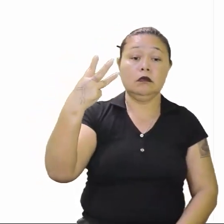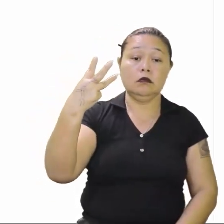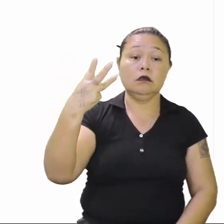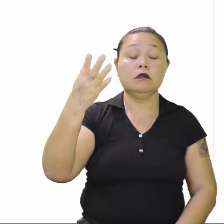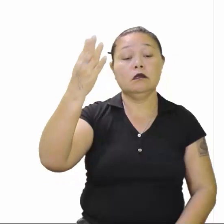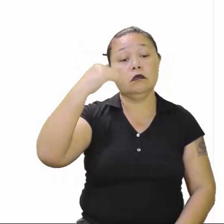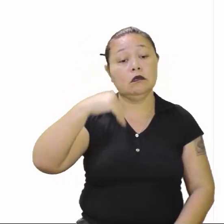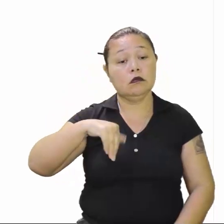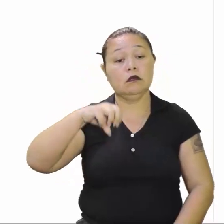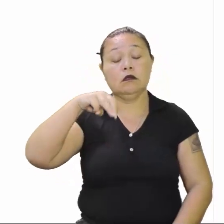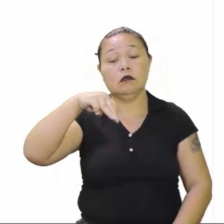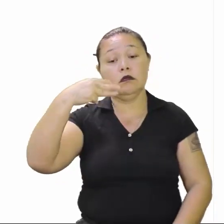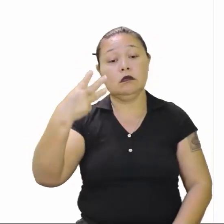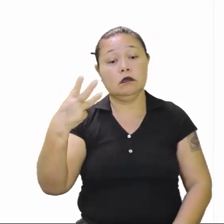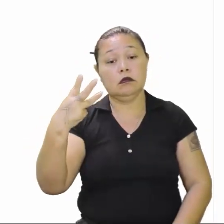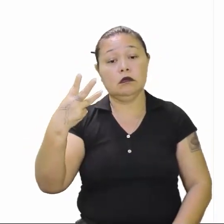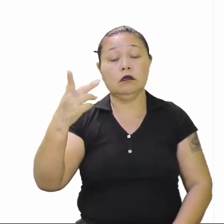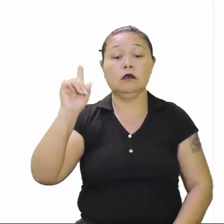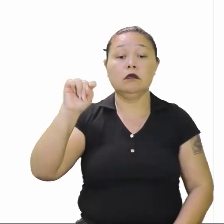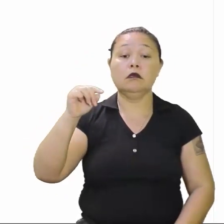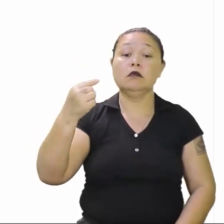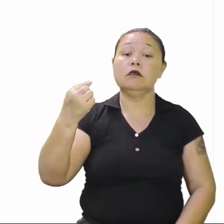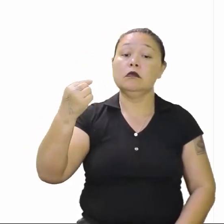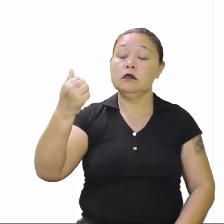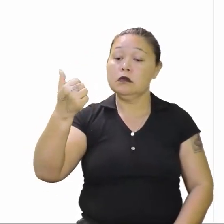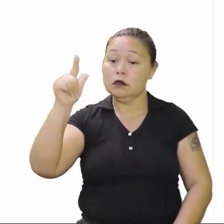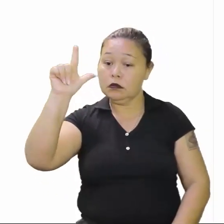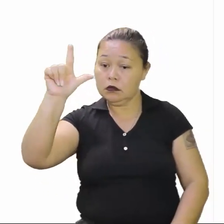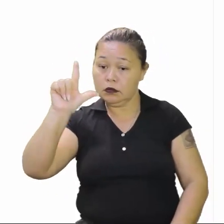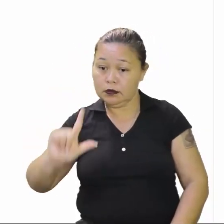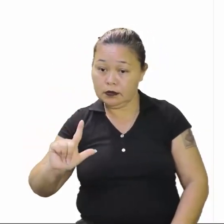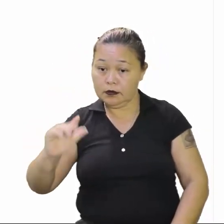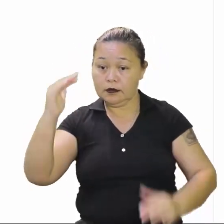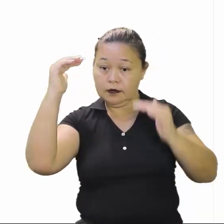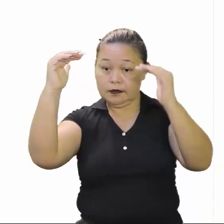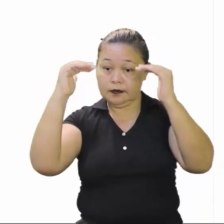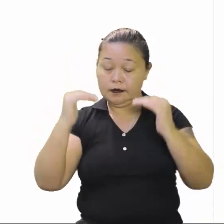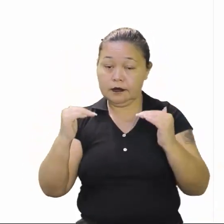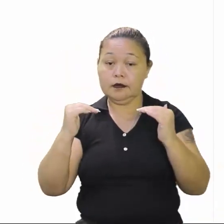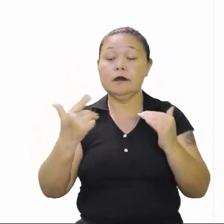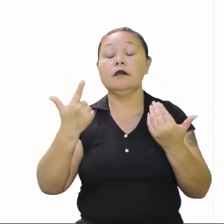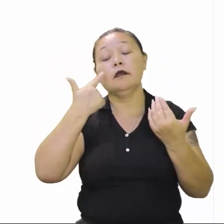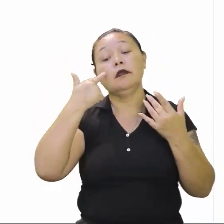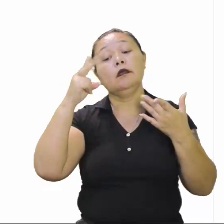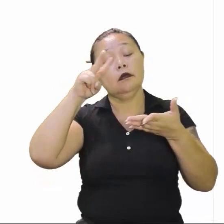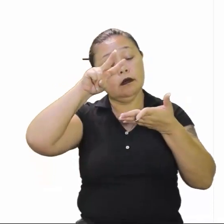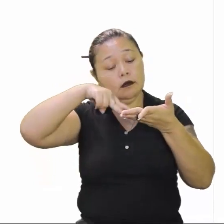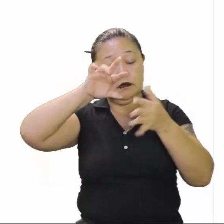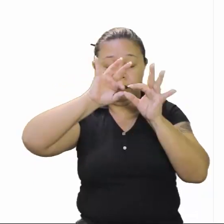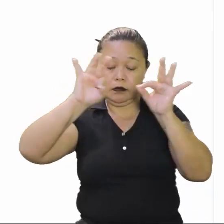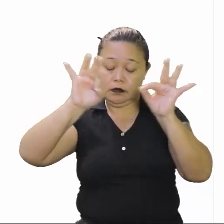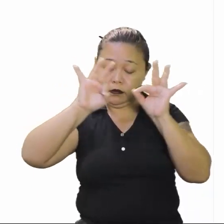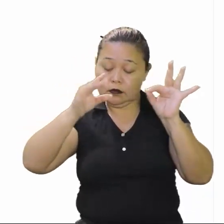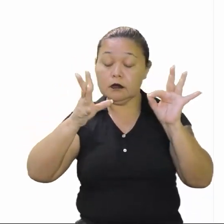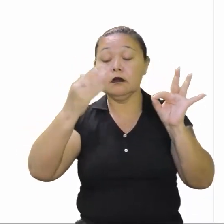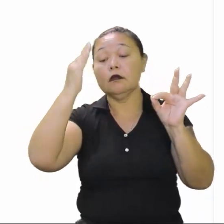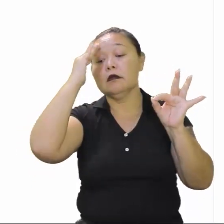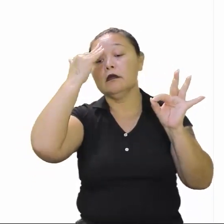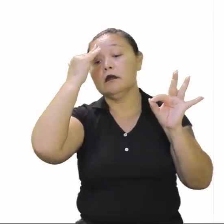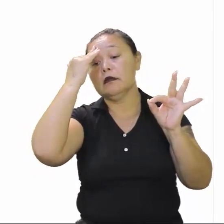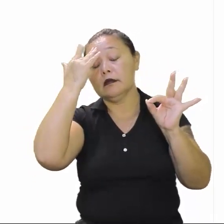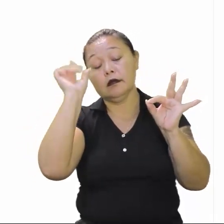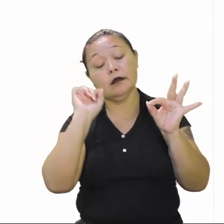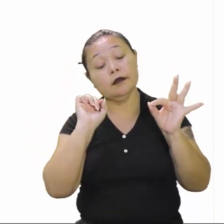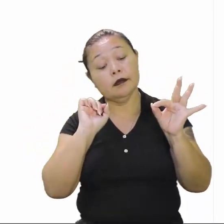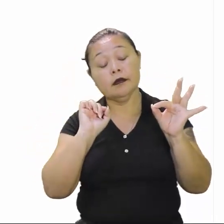metro cúbico, litro debaixo de litro. Então, você lê o enunciado, interpreta o que o